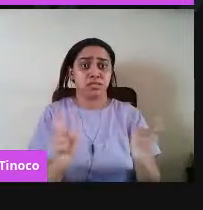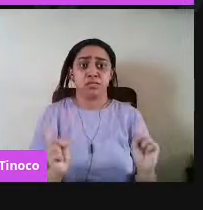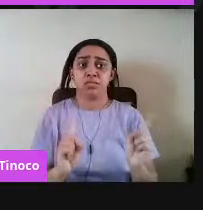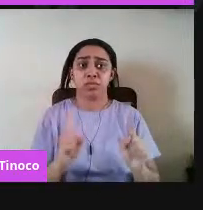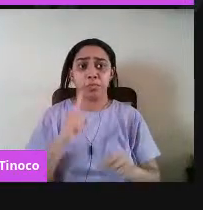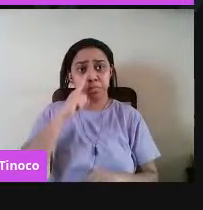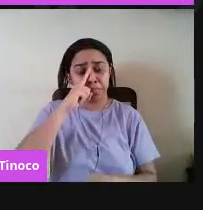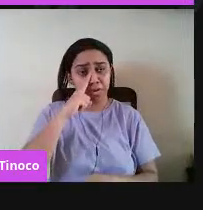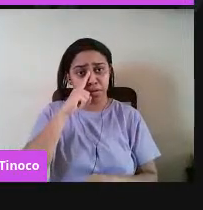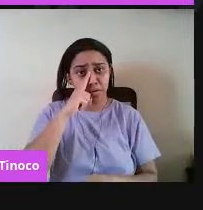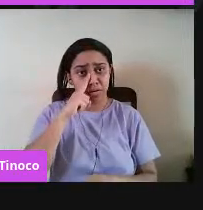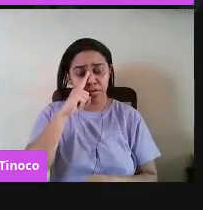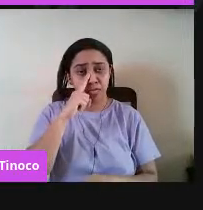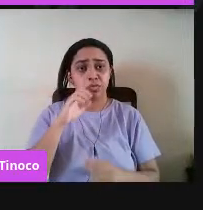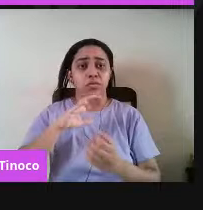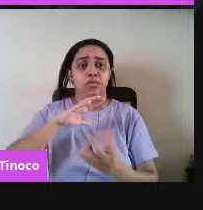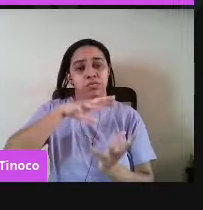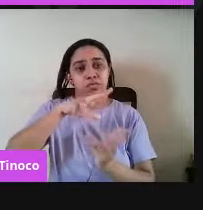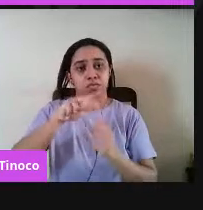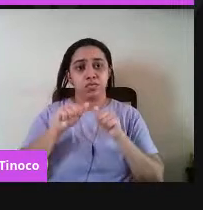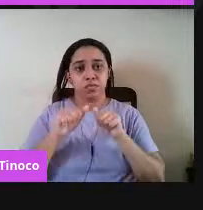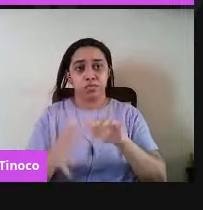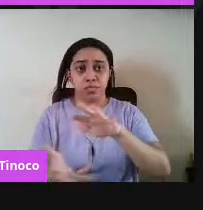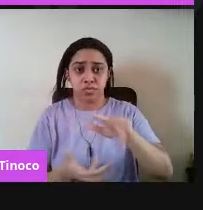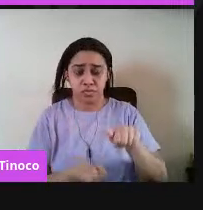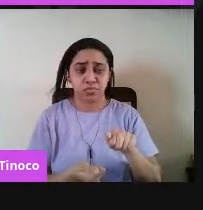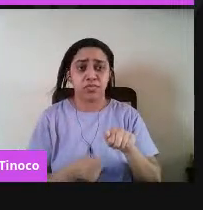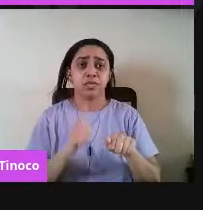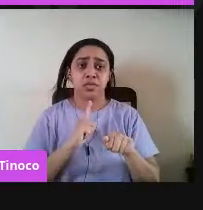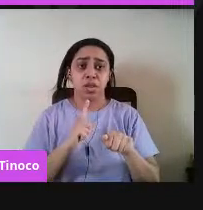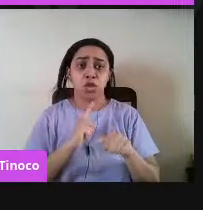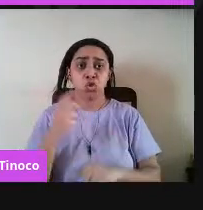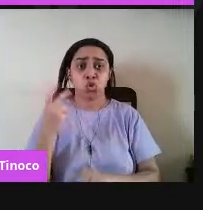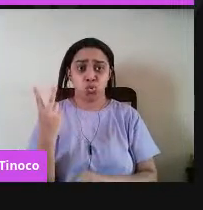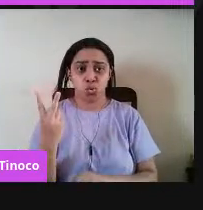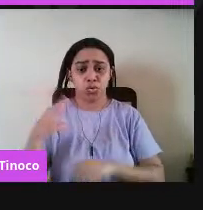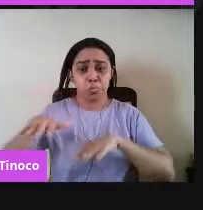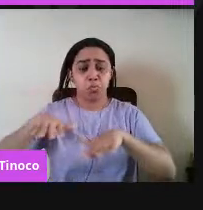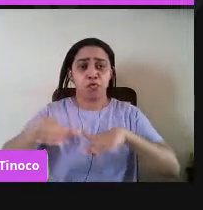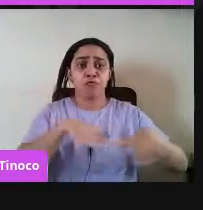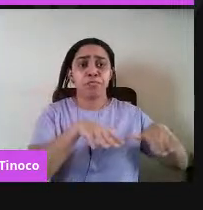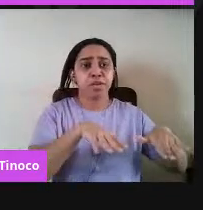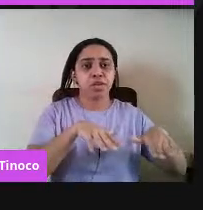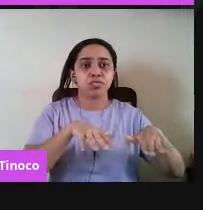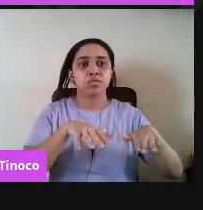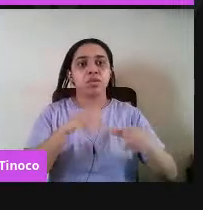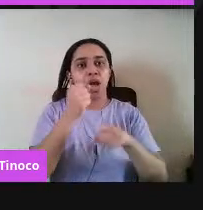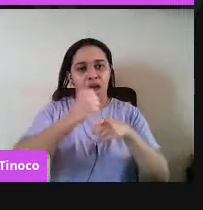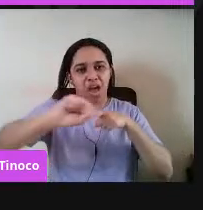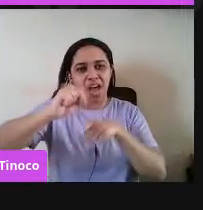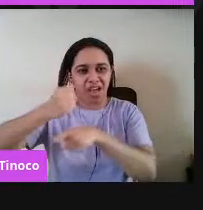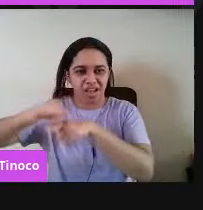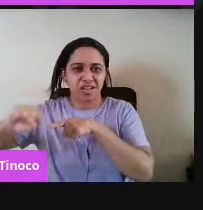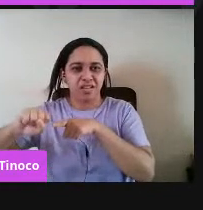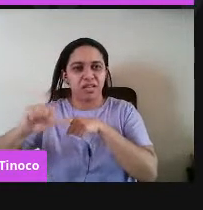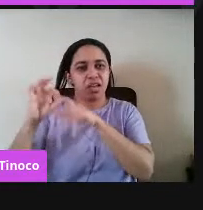perigos em face da epidemia. Fecho aspas. Temos, assim, 2 movimentos argumentativos. Eu boto o quadrinho.